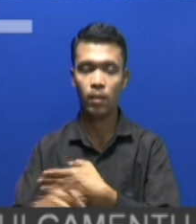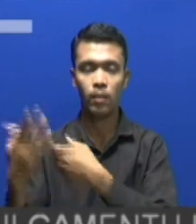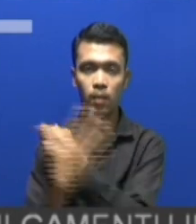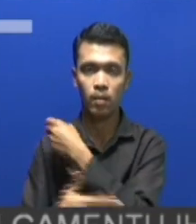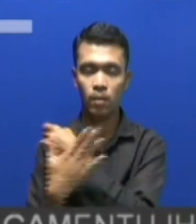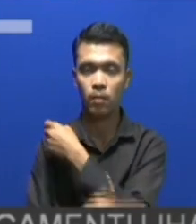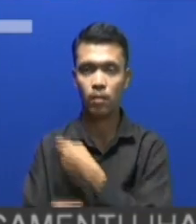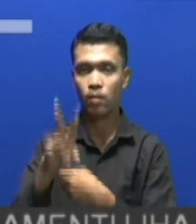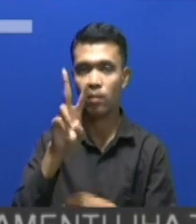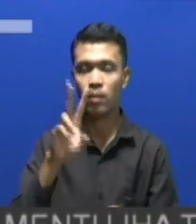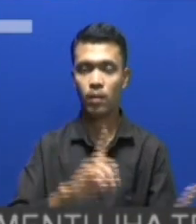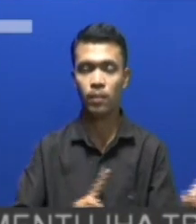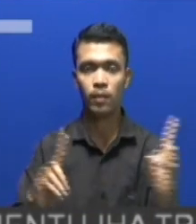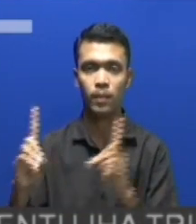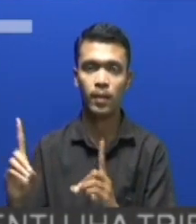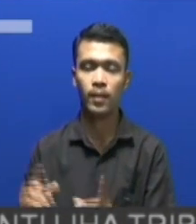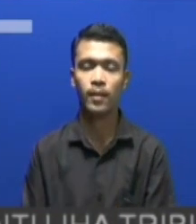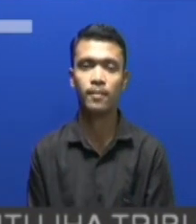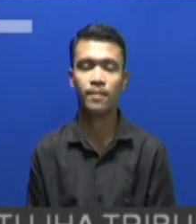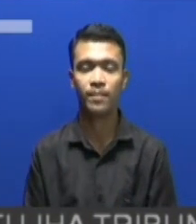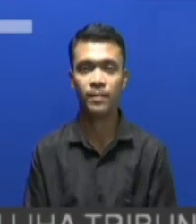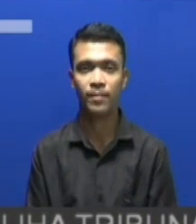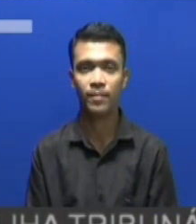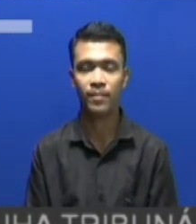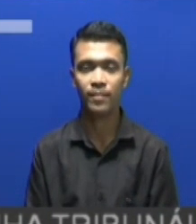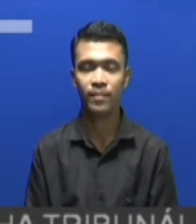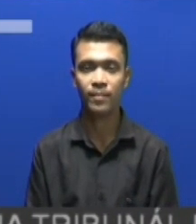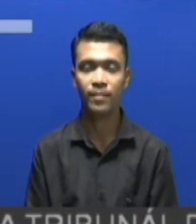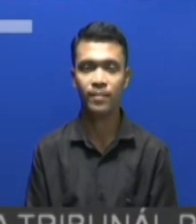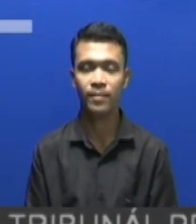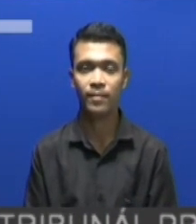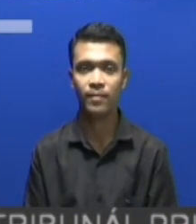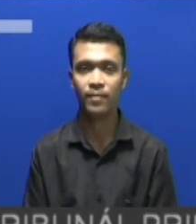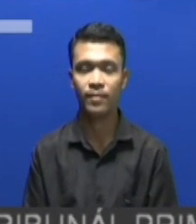estabelece. Rússia Coimbra, Portugal, Stefania Salsinha, RTTL.